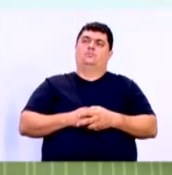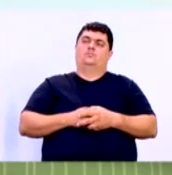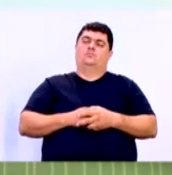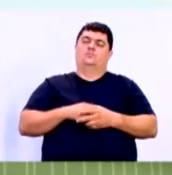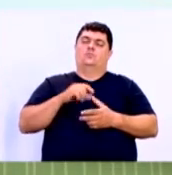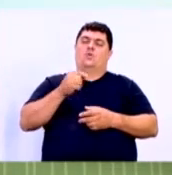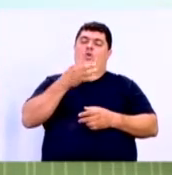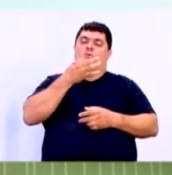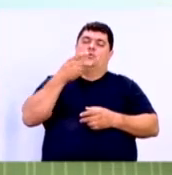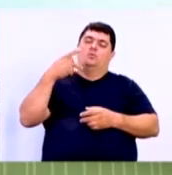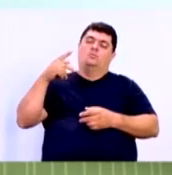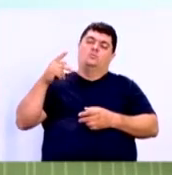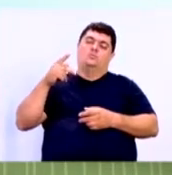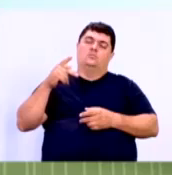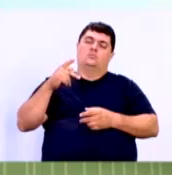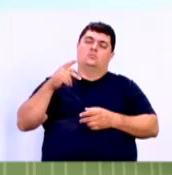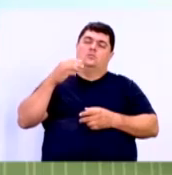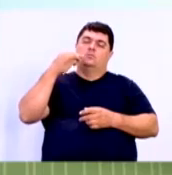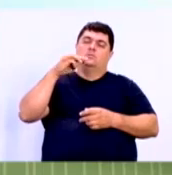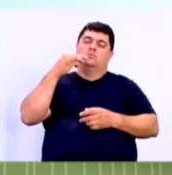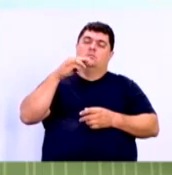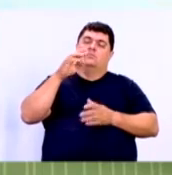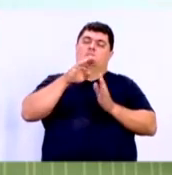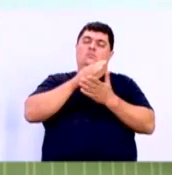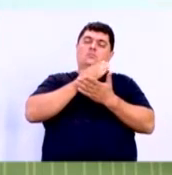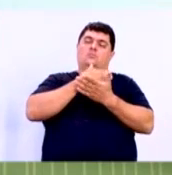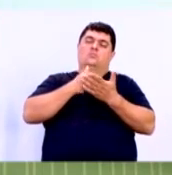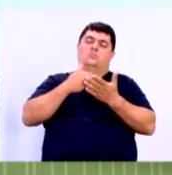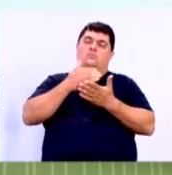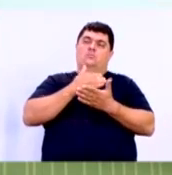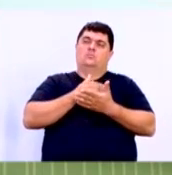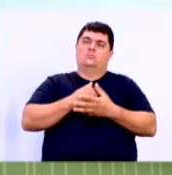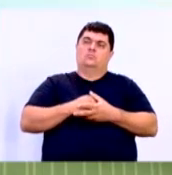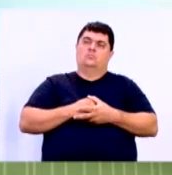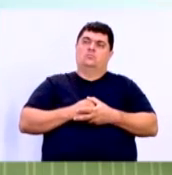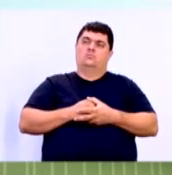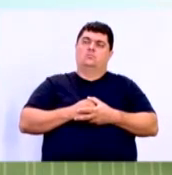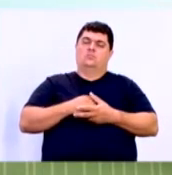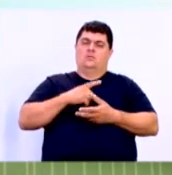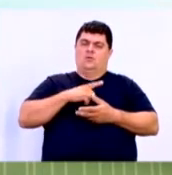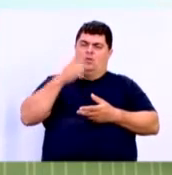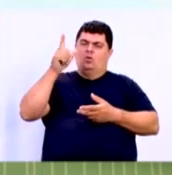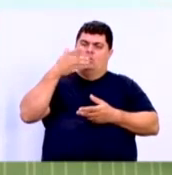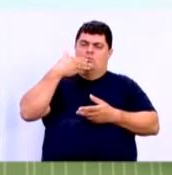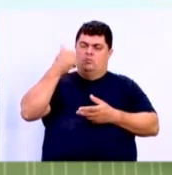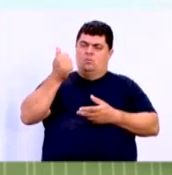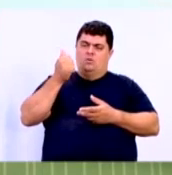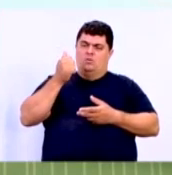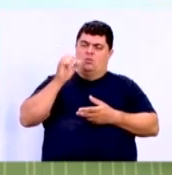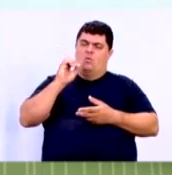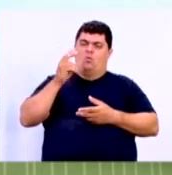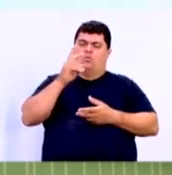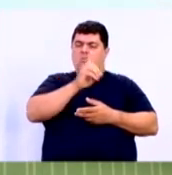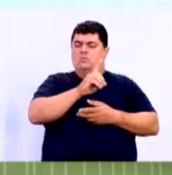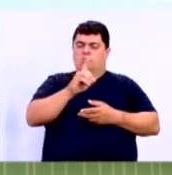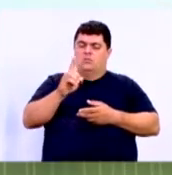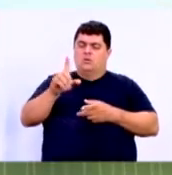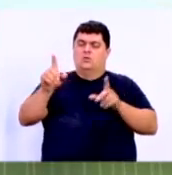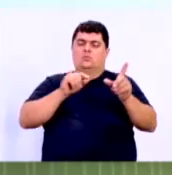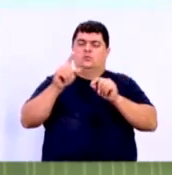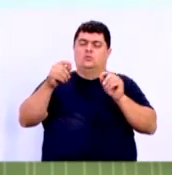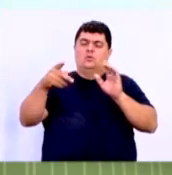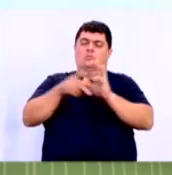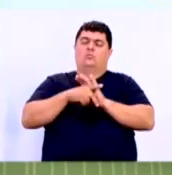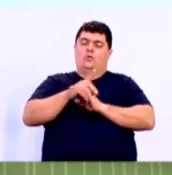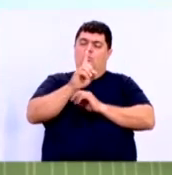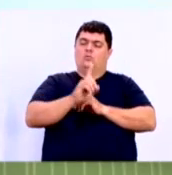senhor acha desses métodos de rateio aí? Existe um método melhor ou cada organização define o seu